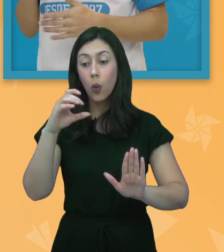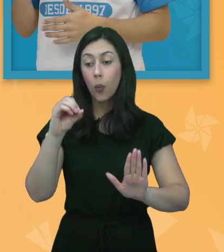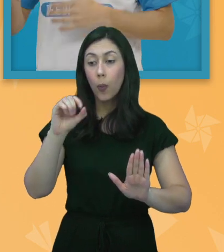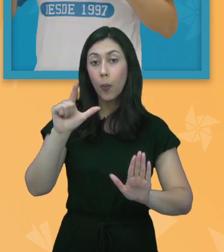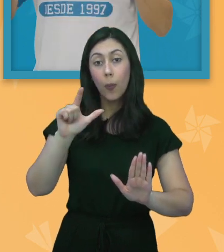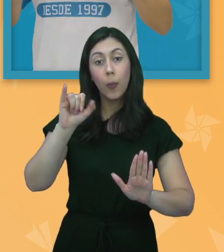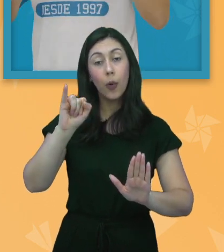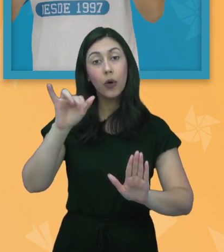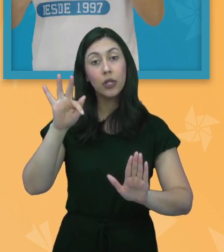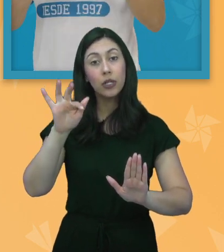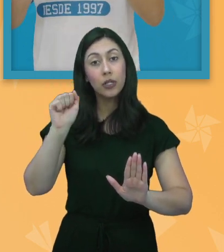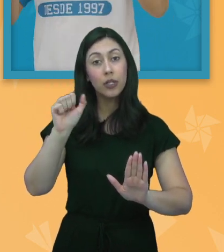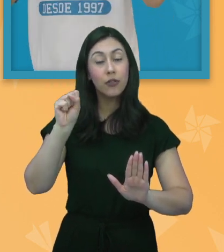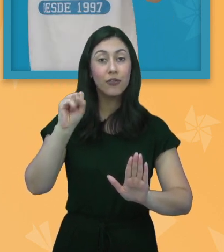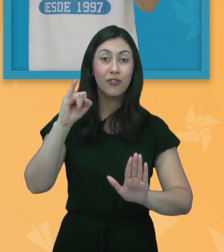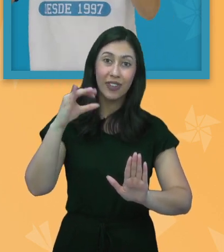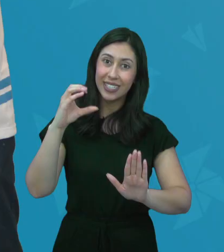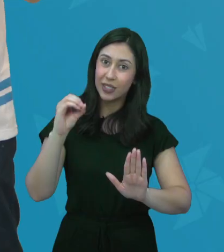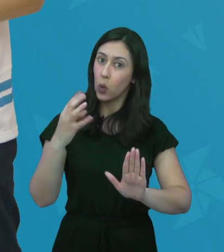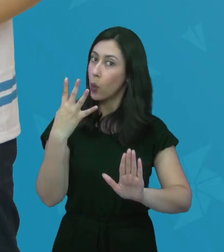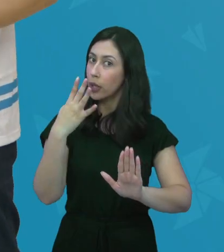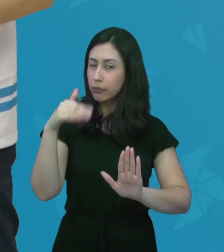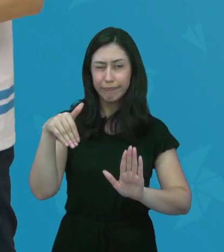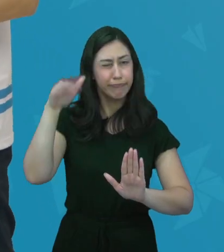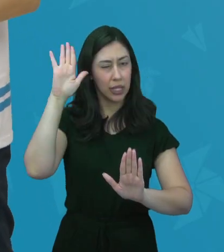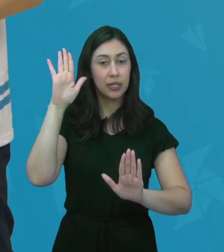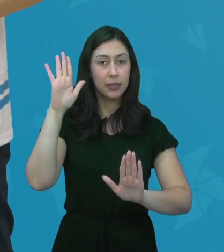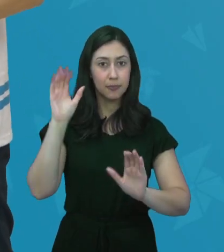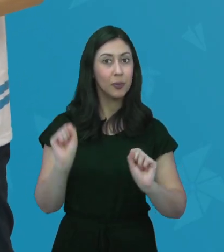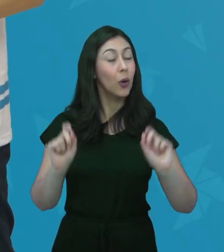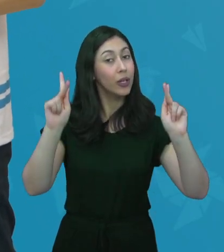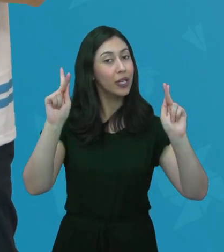e polifásico, quando são 4 fases ou mais,